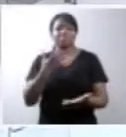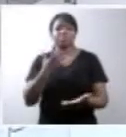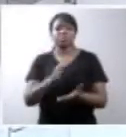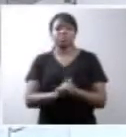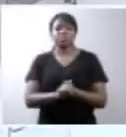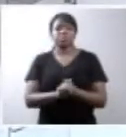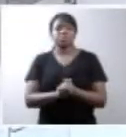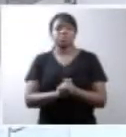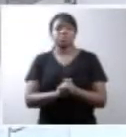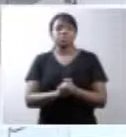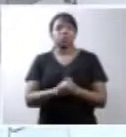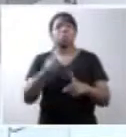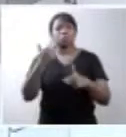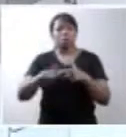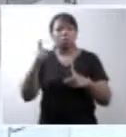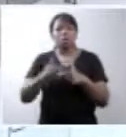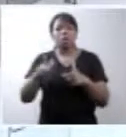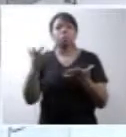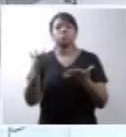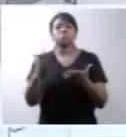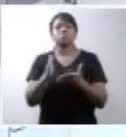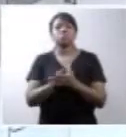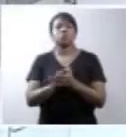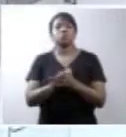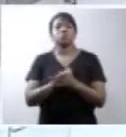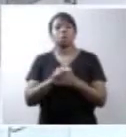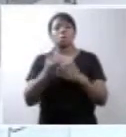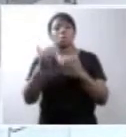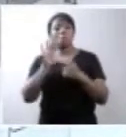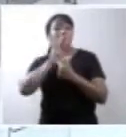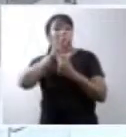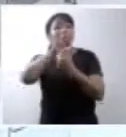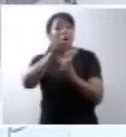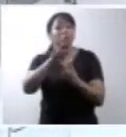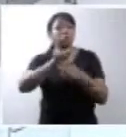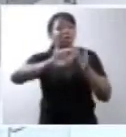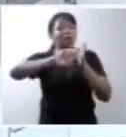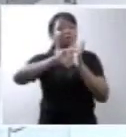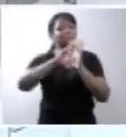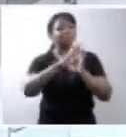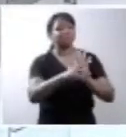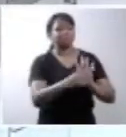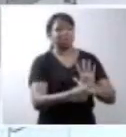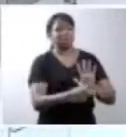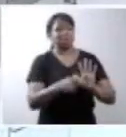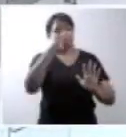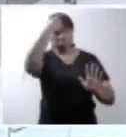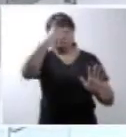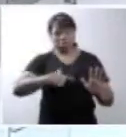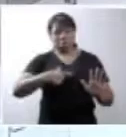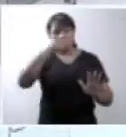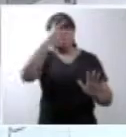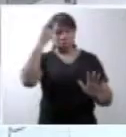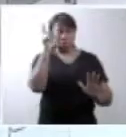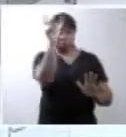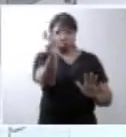Embora sejam ambas situações que expressam a diversidade humana da nossa espécie. Muito